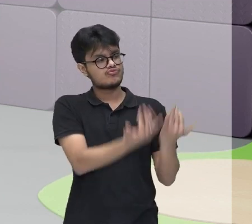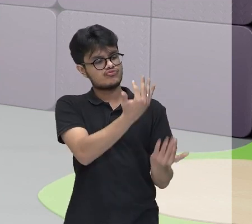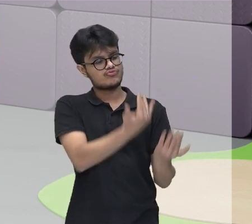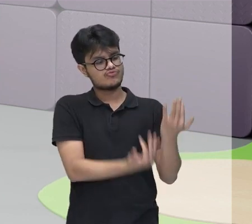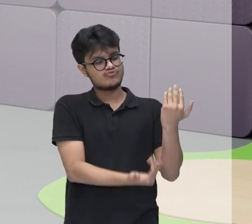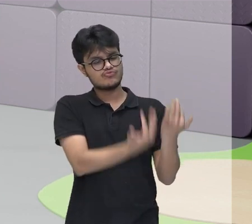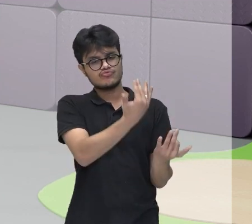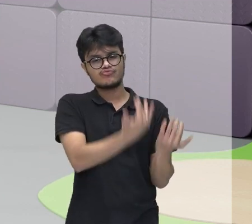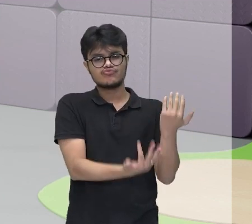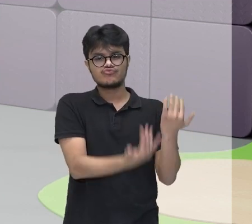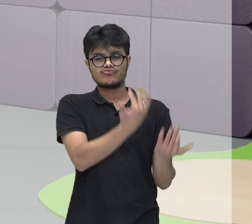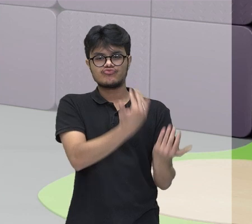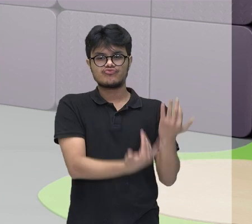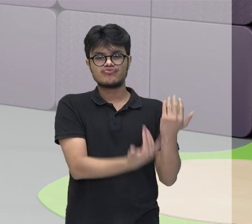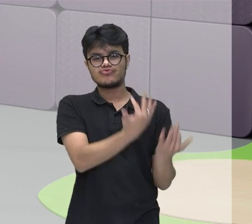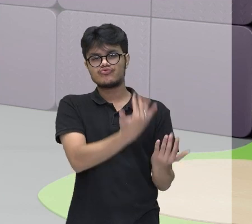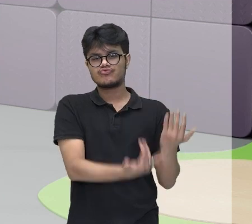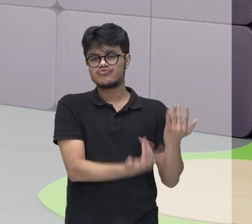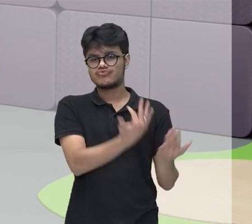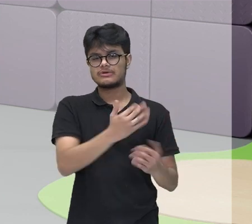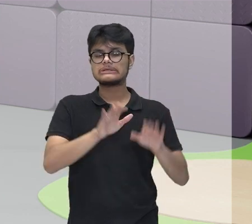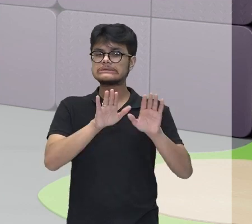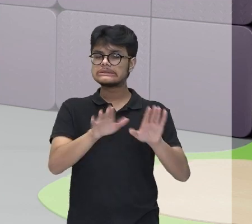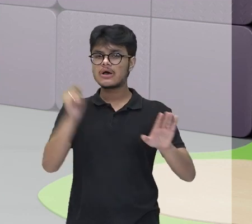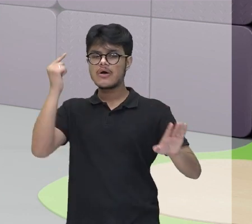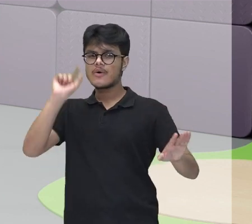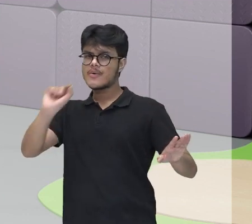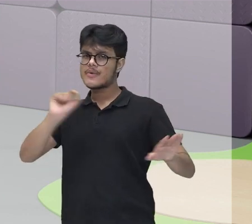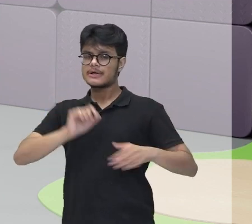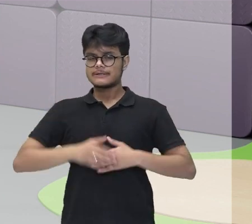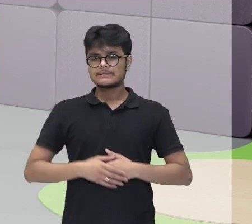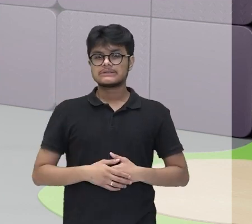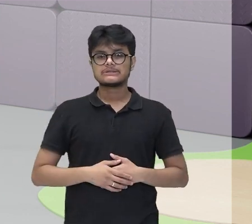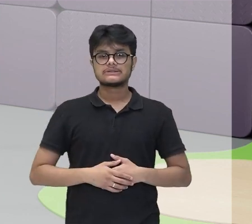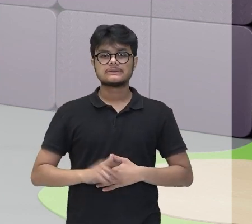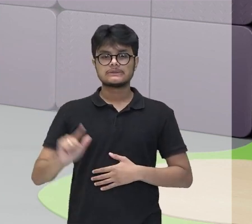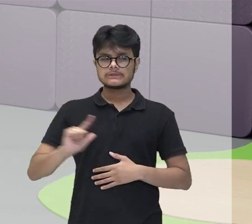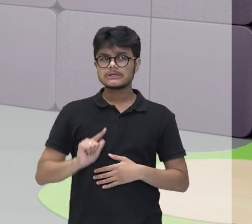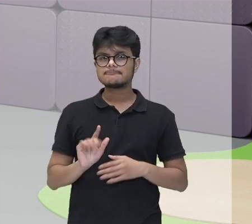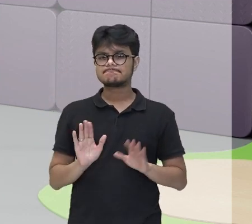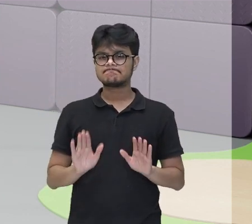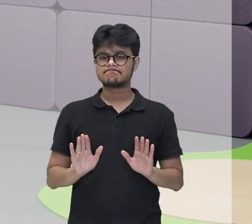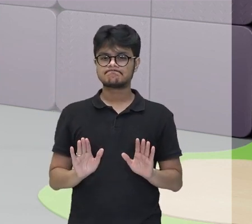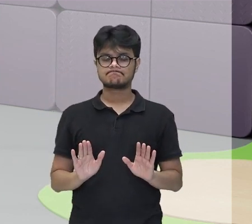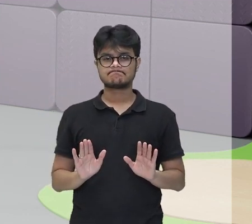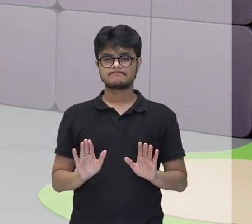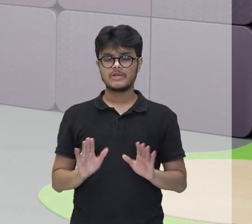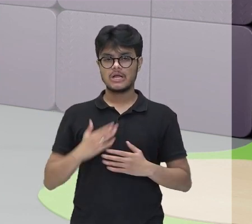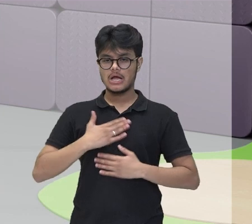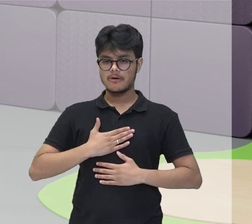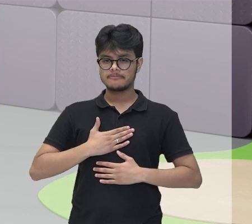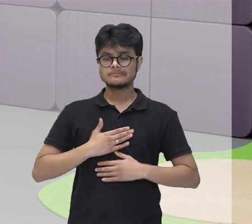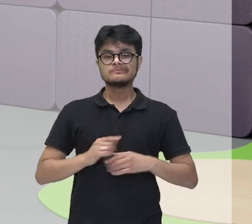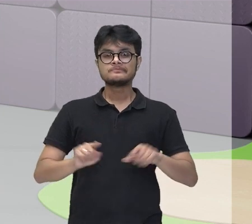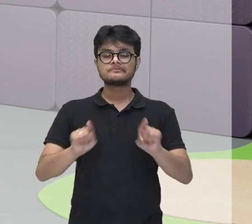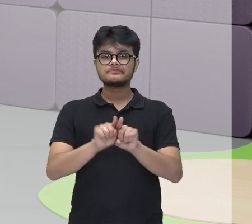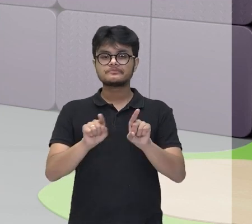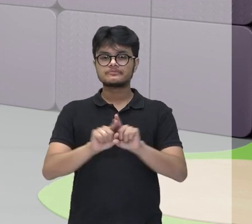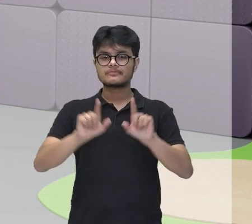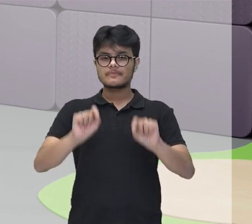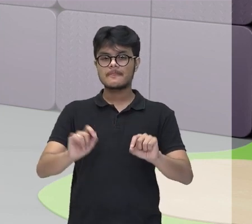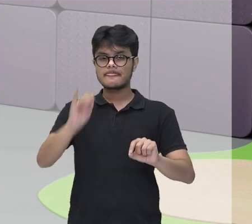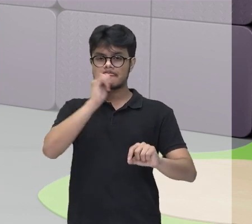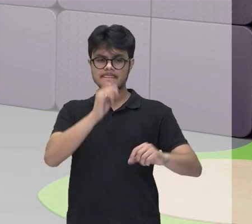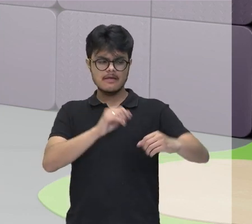né? Pelo fósforo. Então, nós temos que inicialmente, em um primeiro momento, nós temos que essa